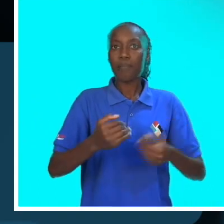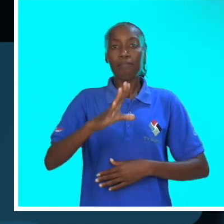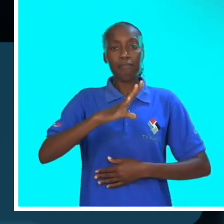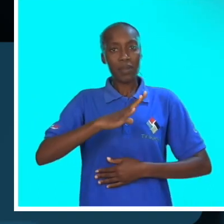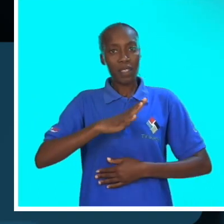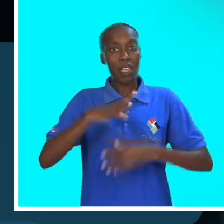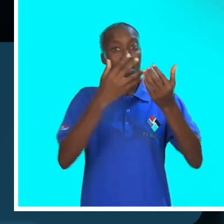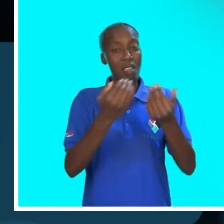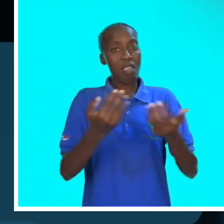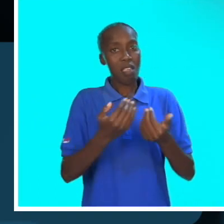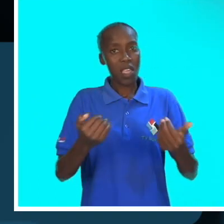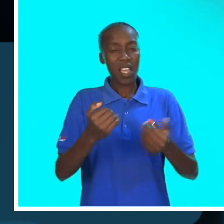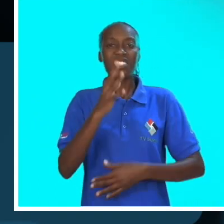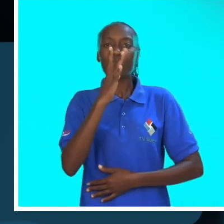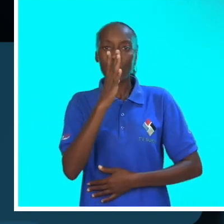Portugal, Inglaterra,